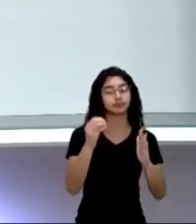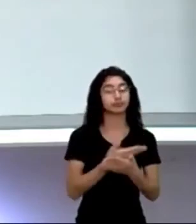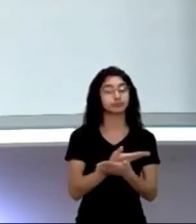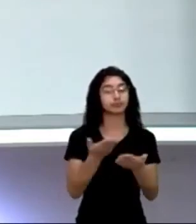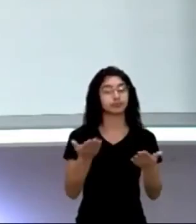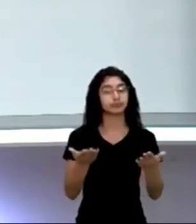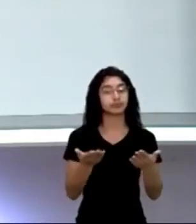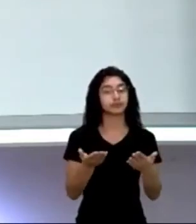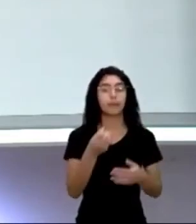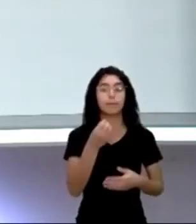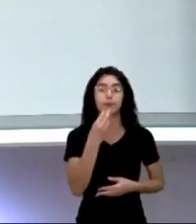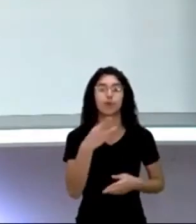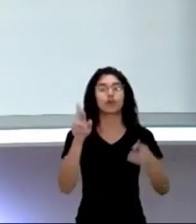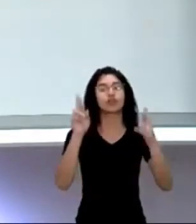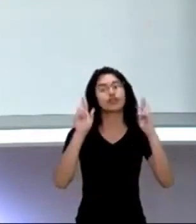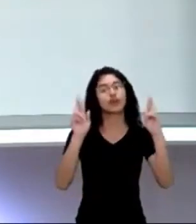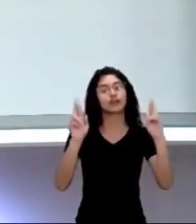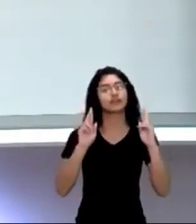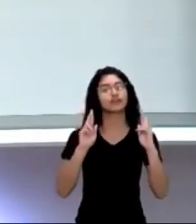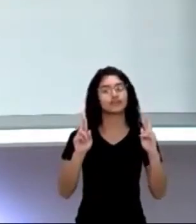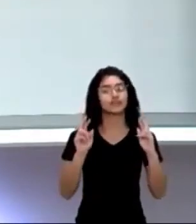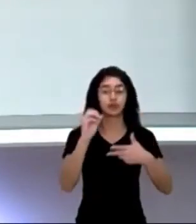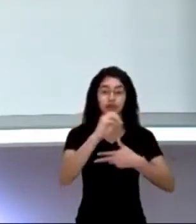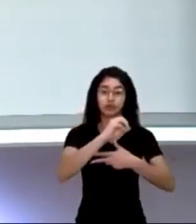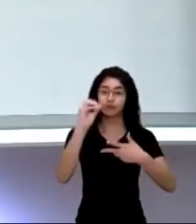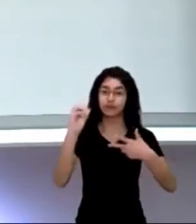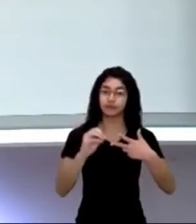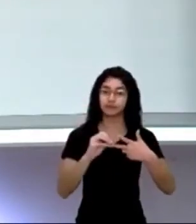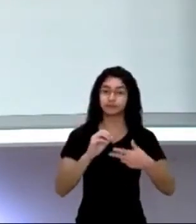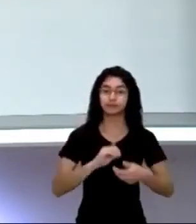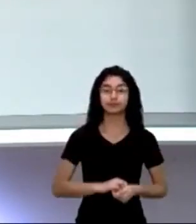Eu quero desejar a vocês boa sorte lá no Enem.